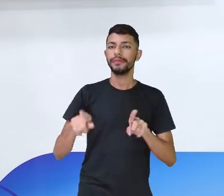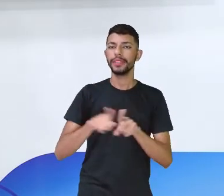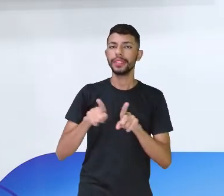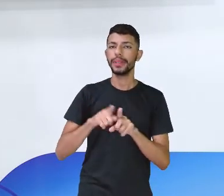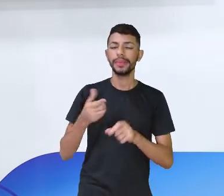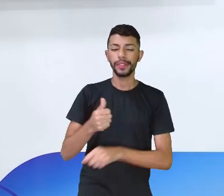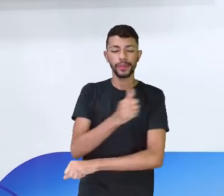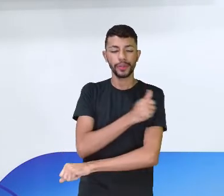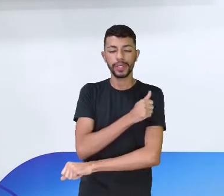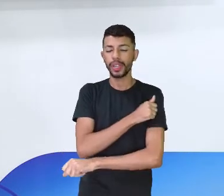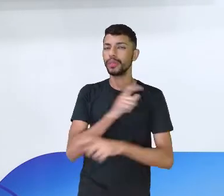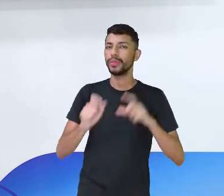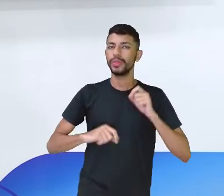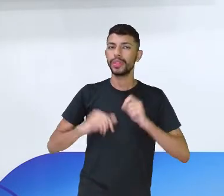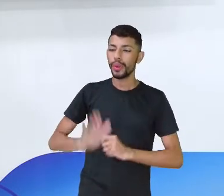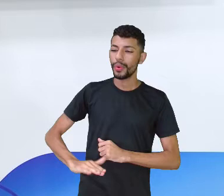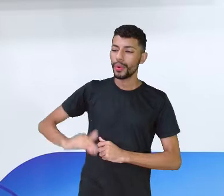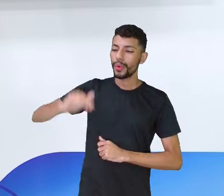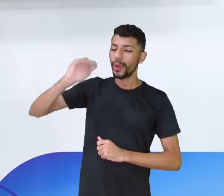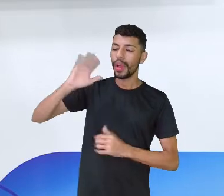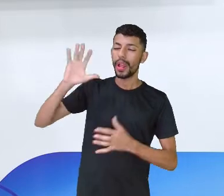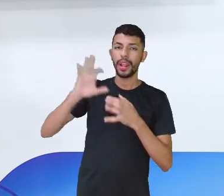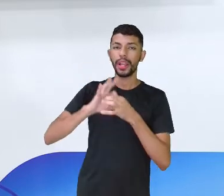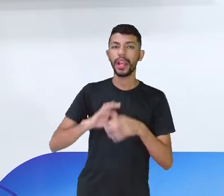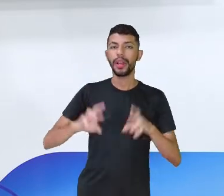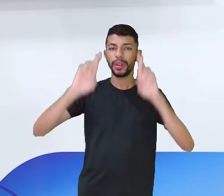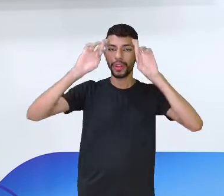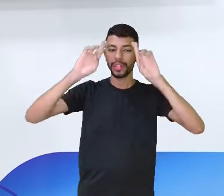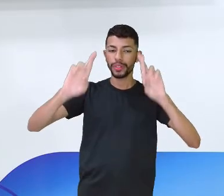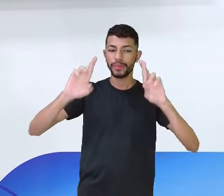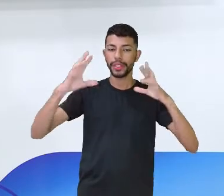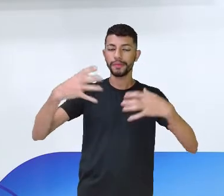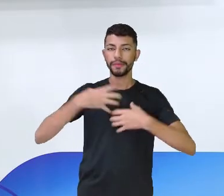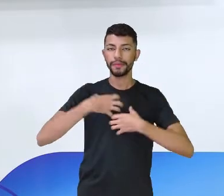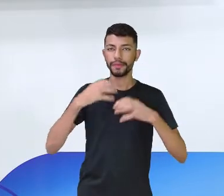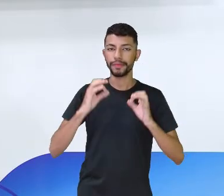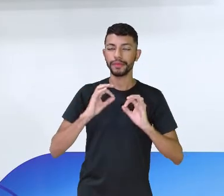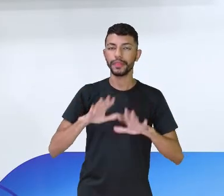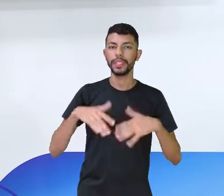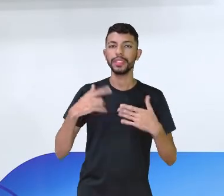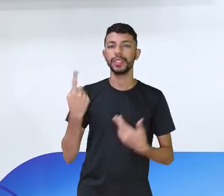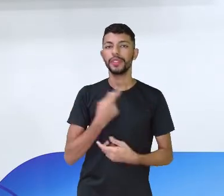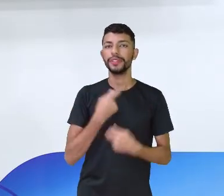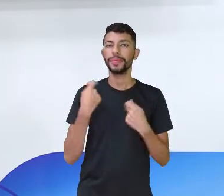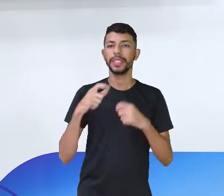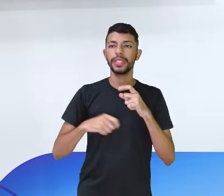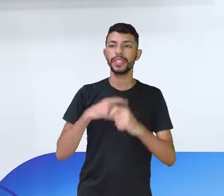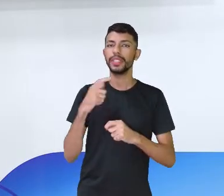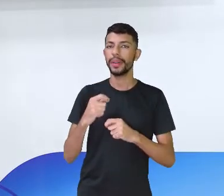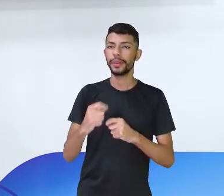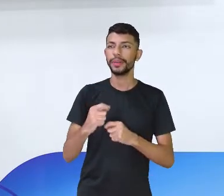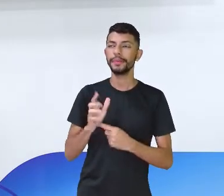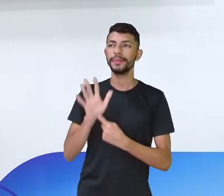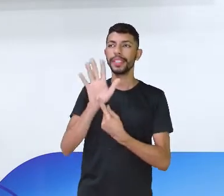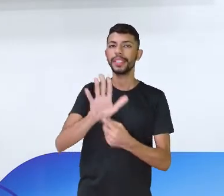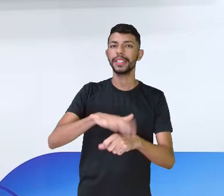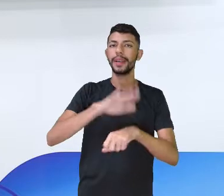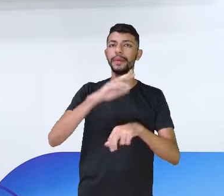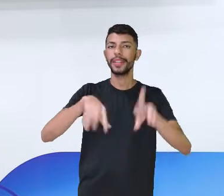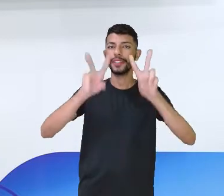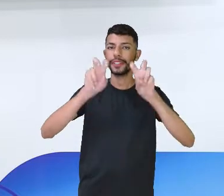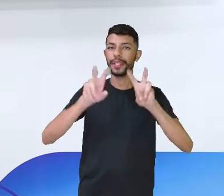da dignidade e do respeito, que a gente precisa cada vez mais trazer à tona essa temática, certo? Espero que vocês